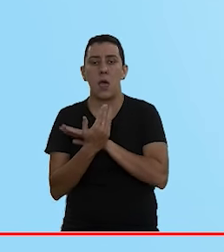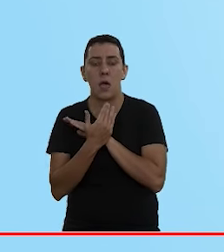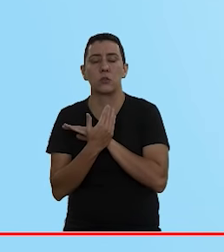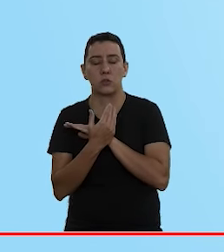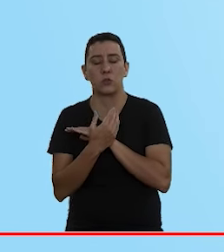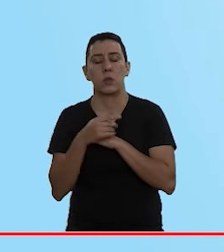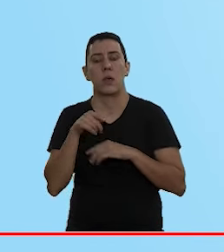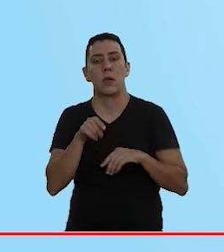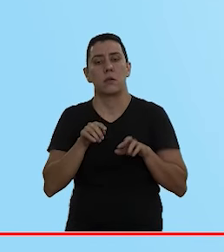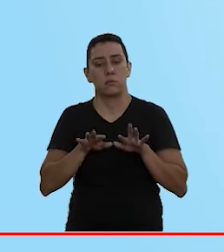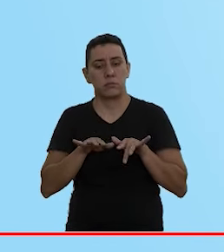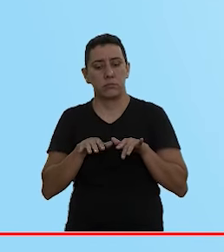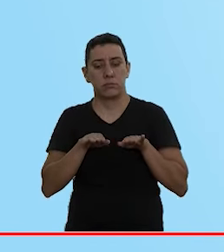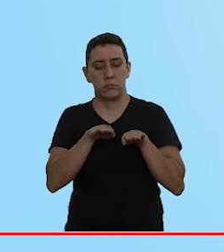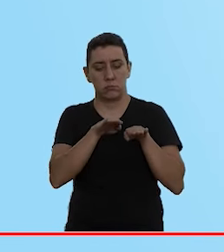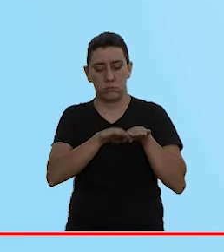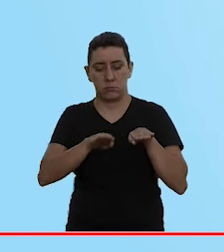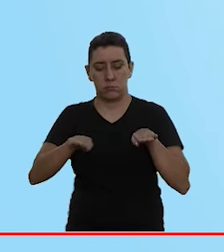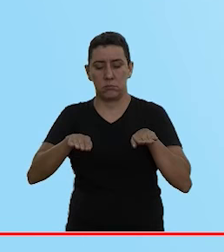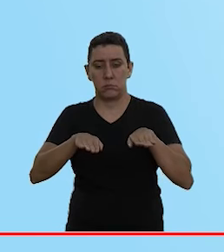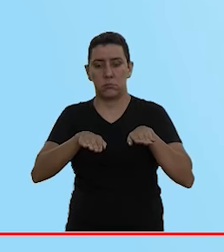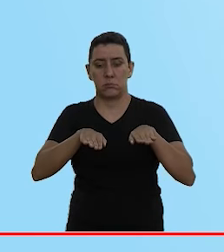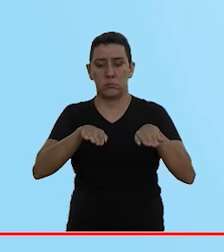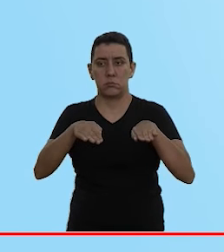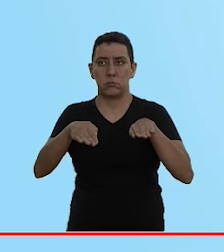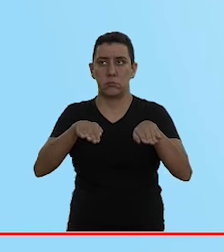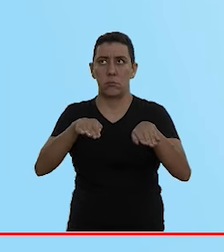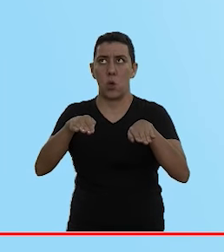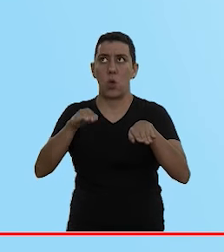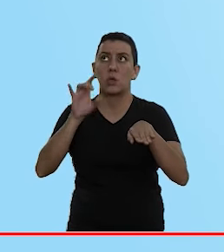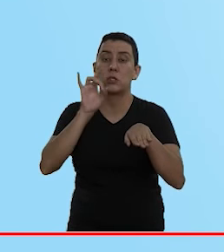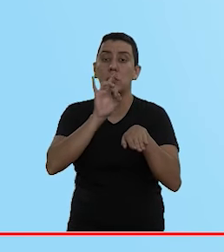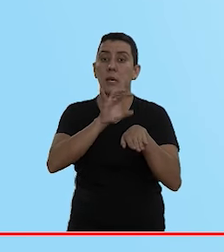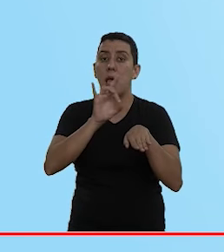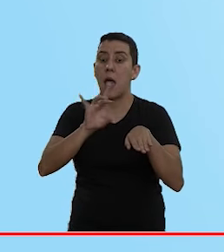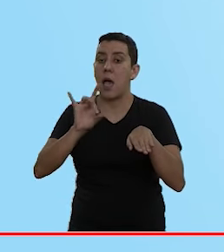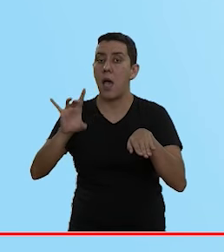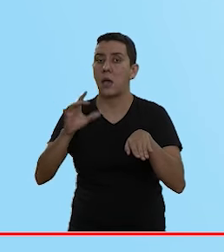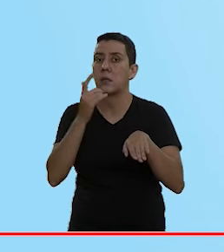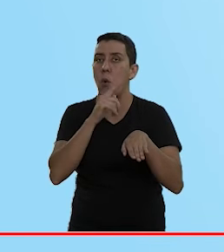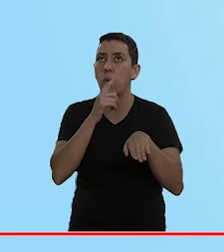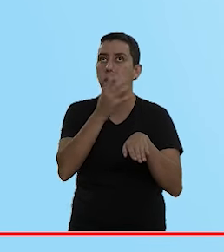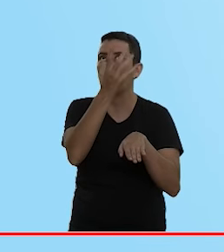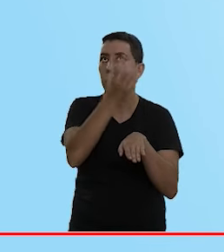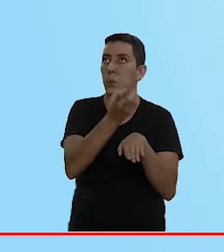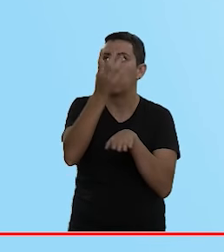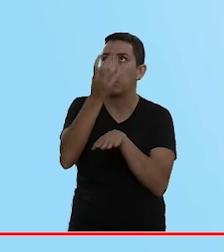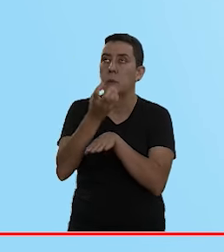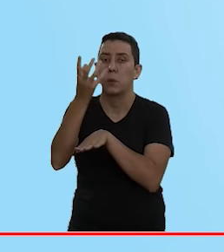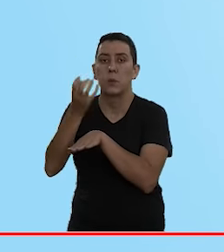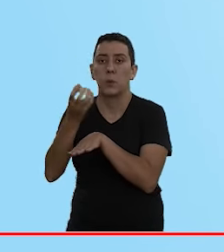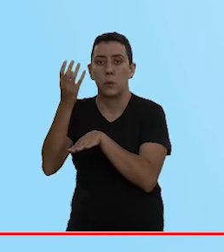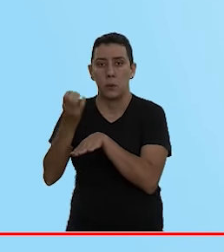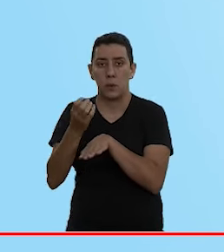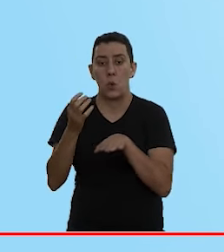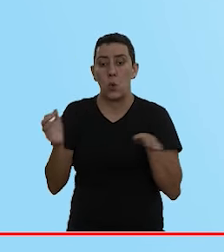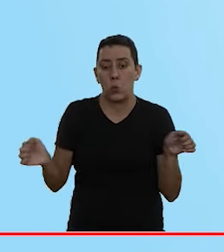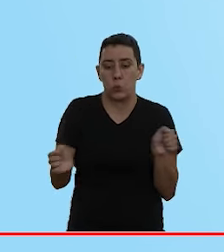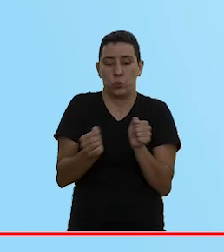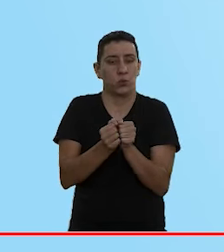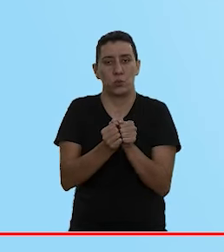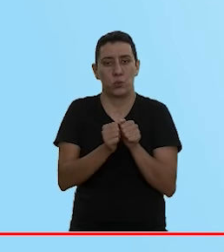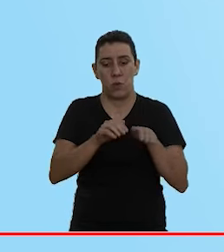você vai fazer com que os módulos operem de forma individual. E com isso você vai